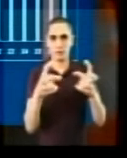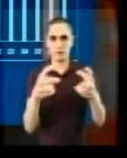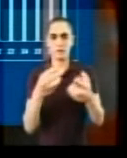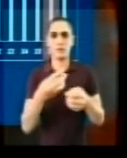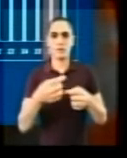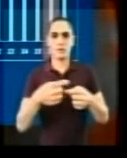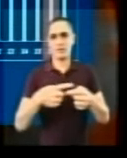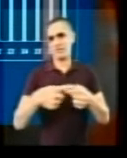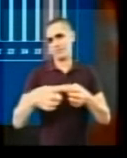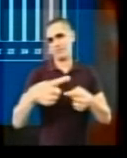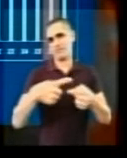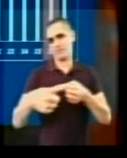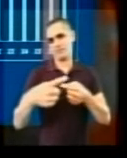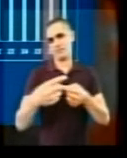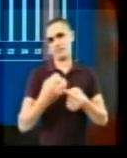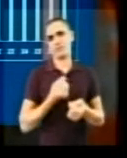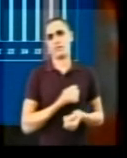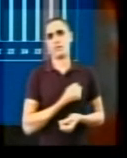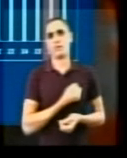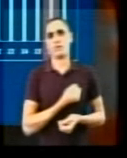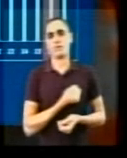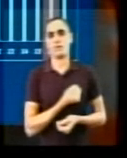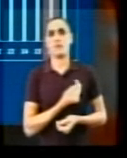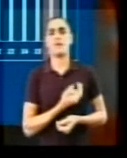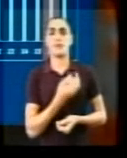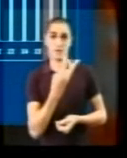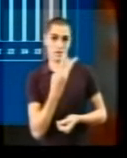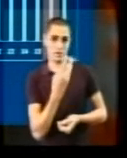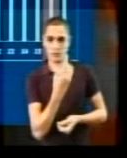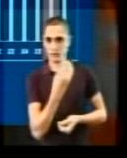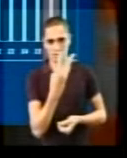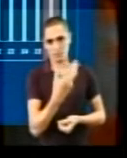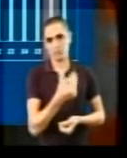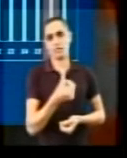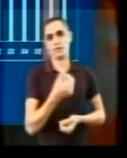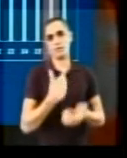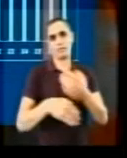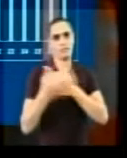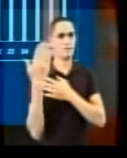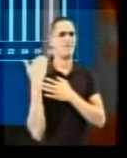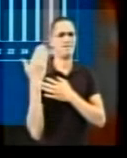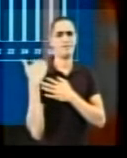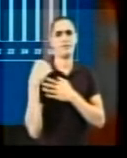36, foram notificados,